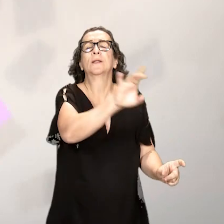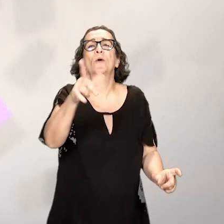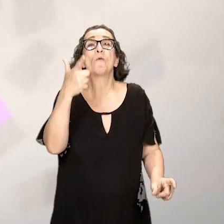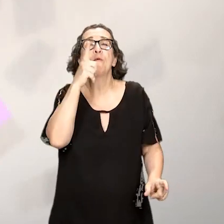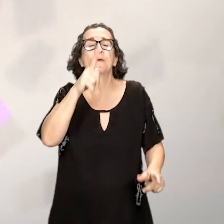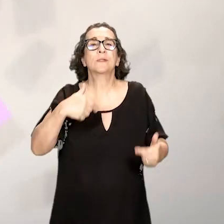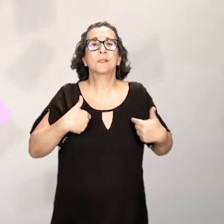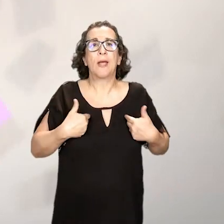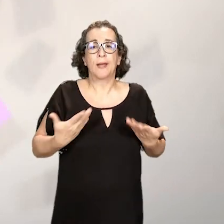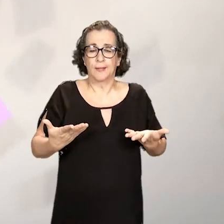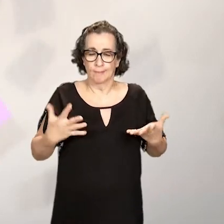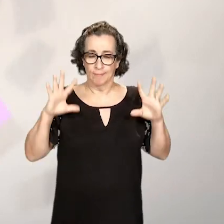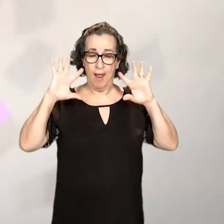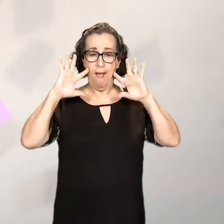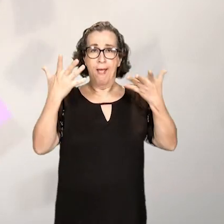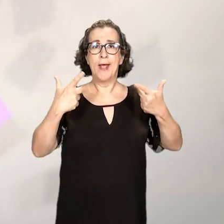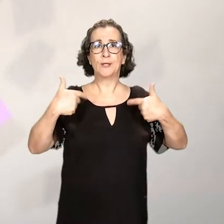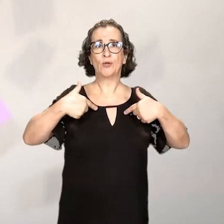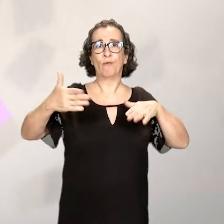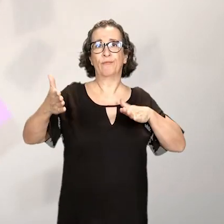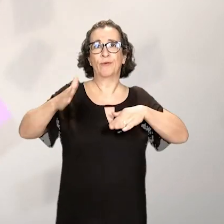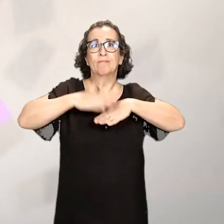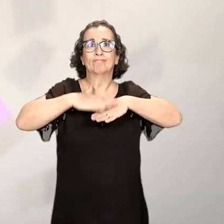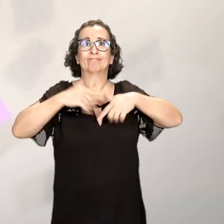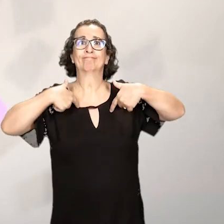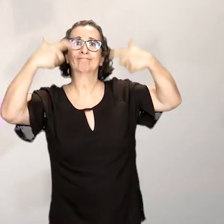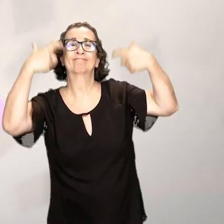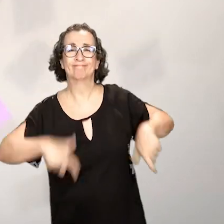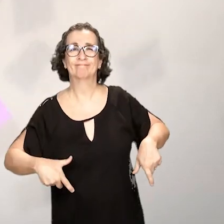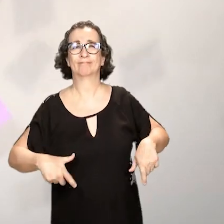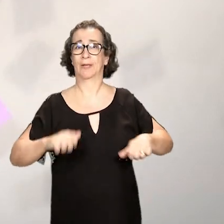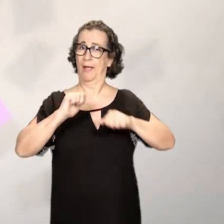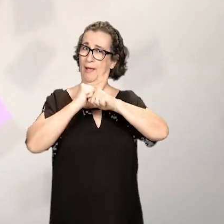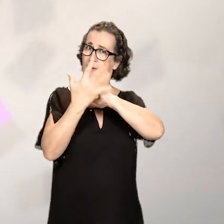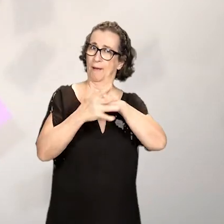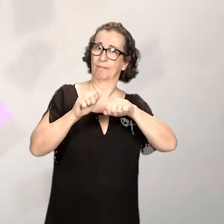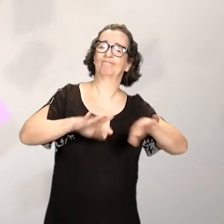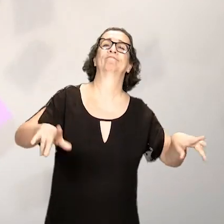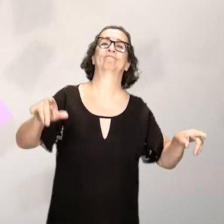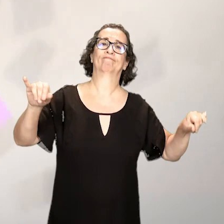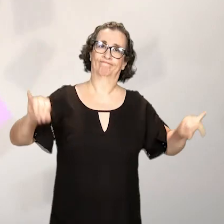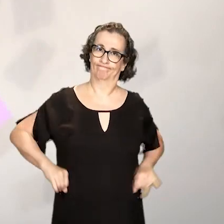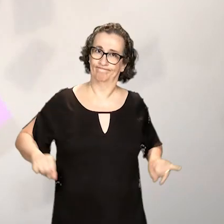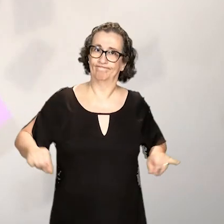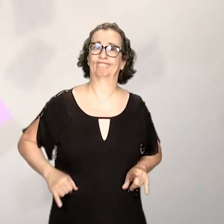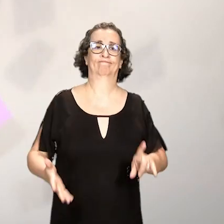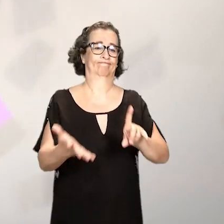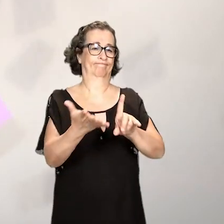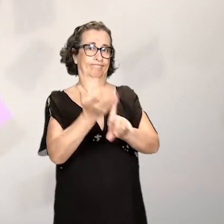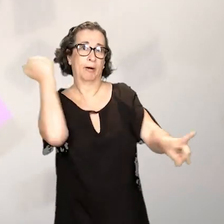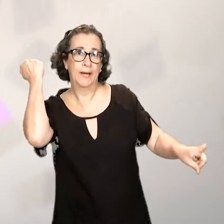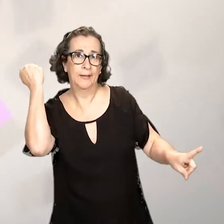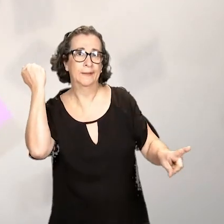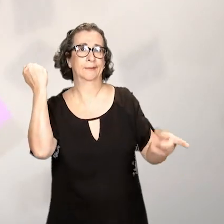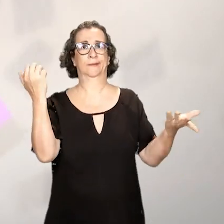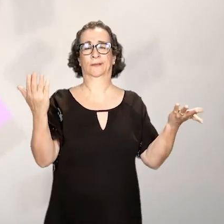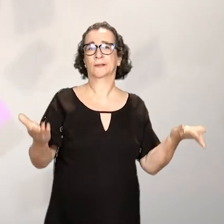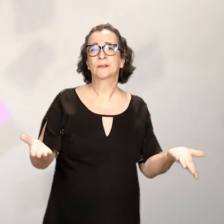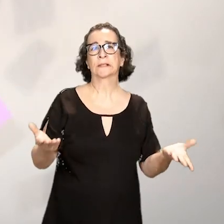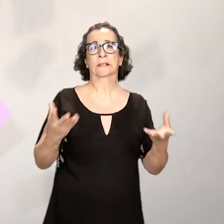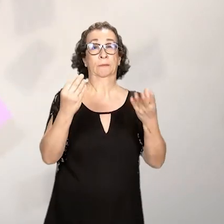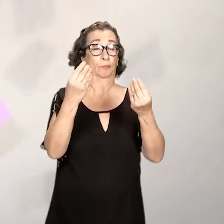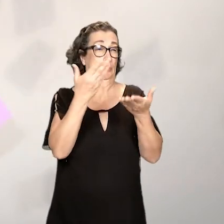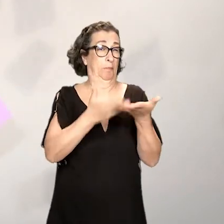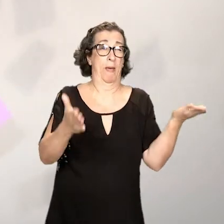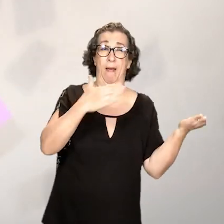essas questões não sei o dia a dia é claro que a pandemia ela trouxe privações é como a gente falou